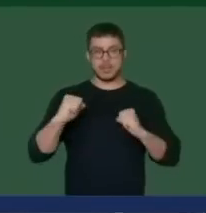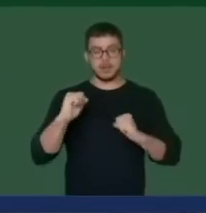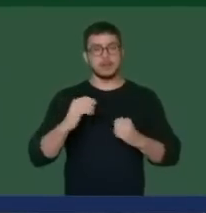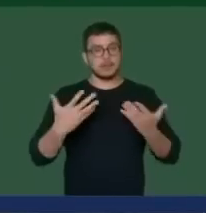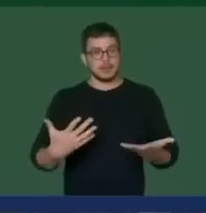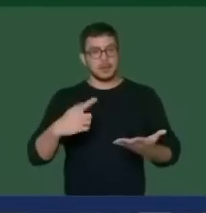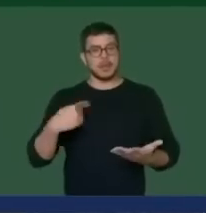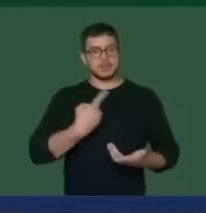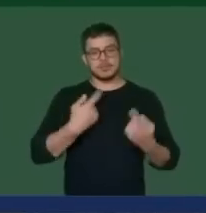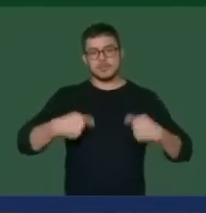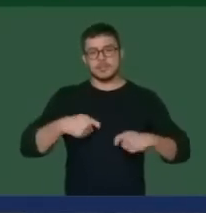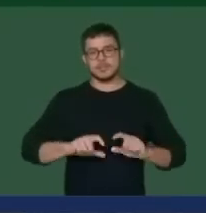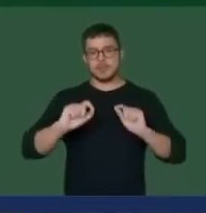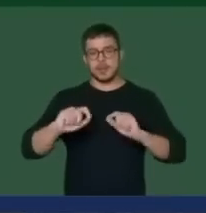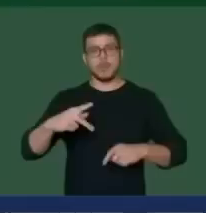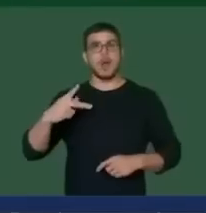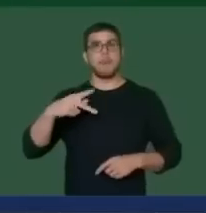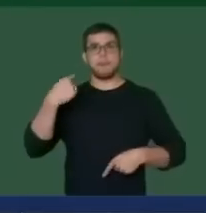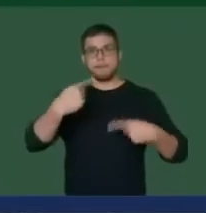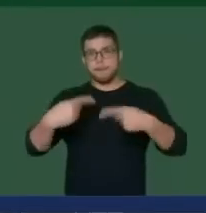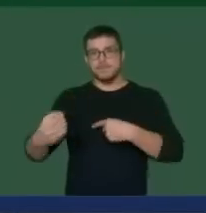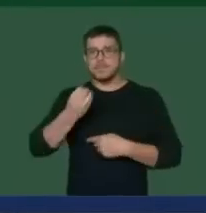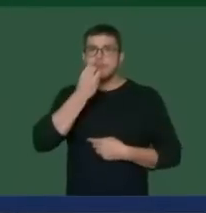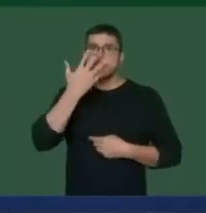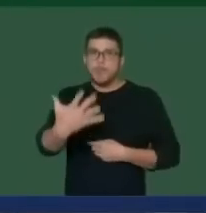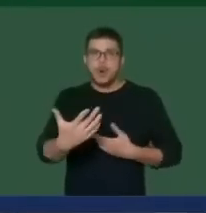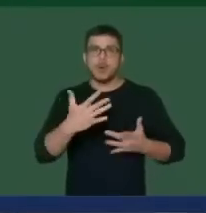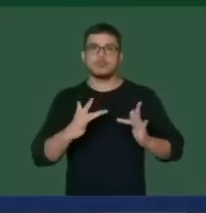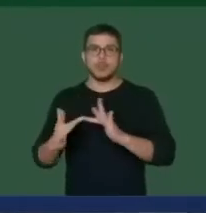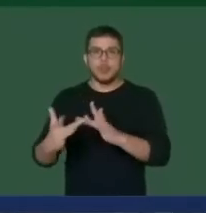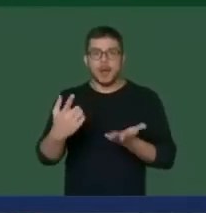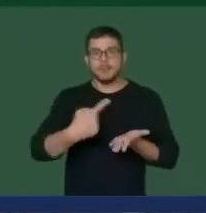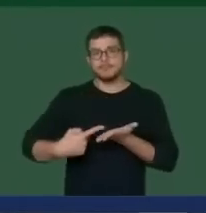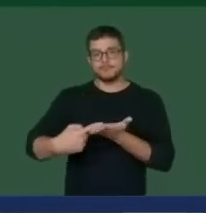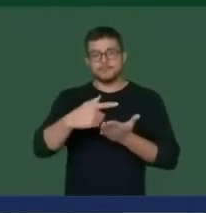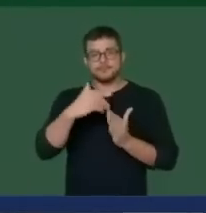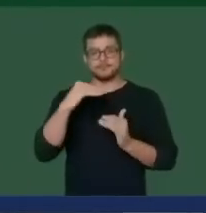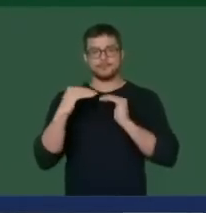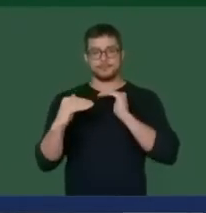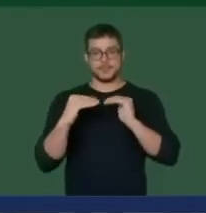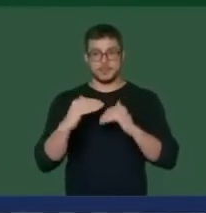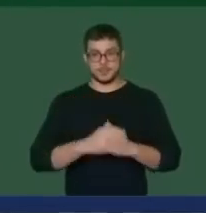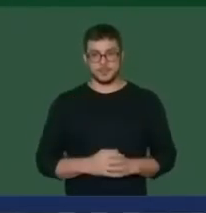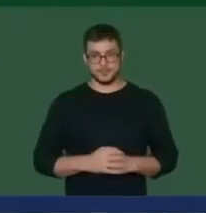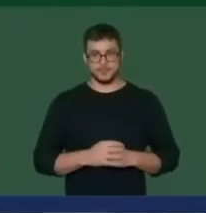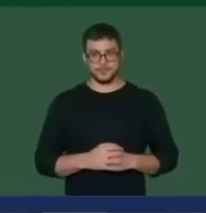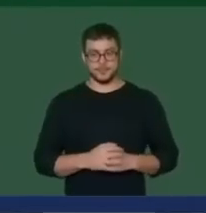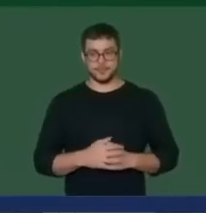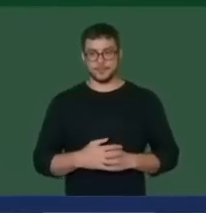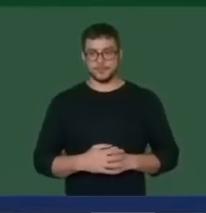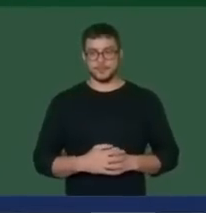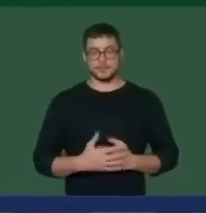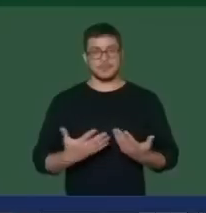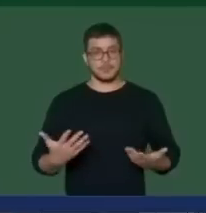boa política do entendimento, da conciliação e do equilíbrio. Não há espaço na